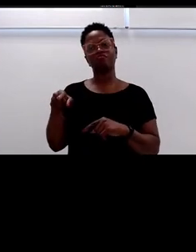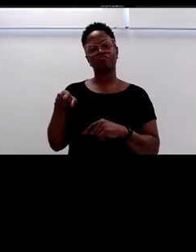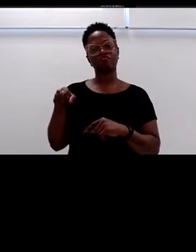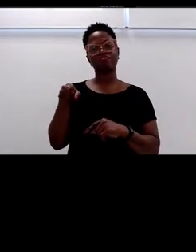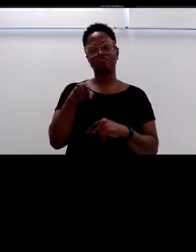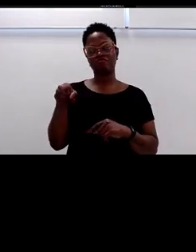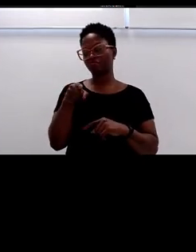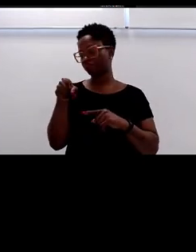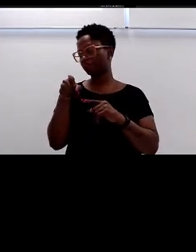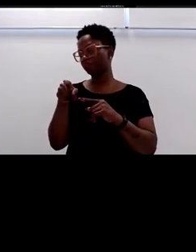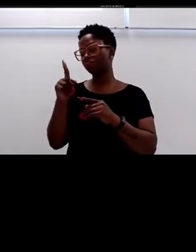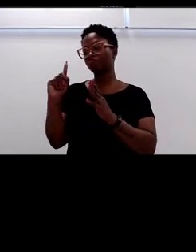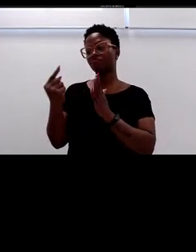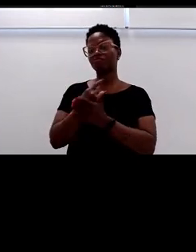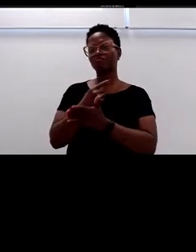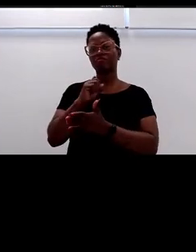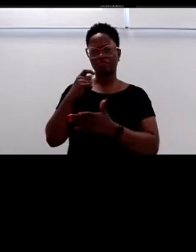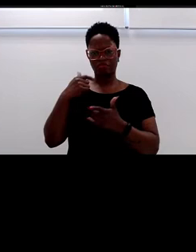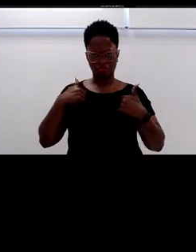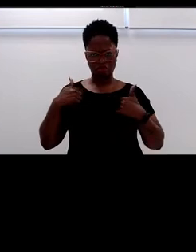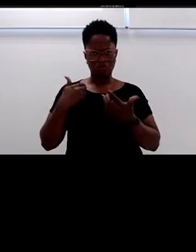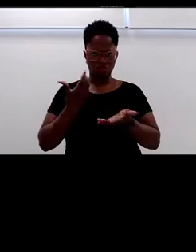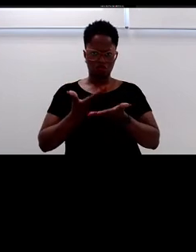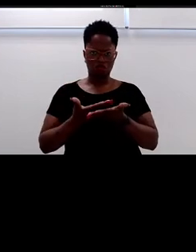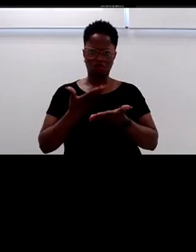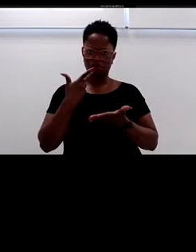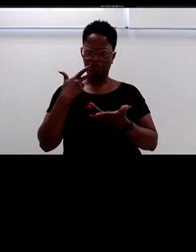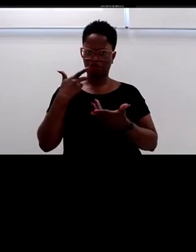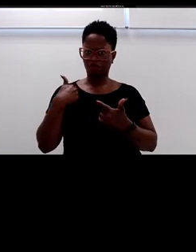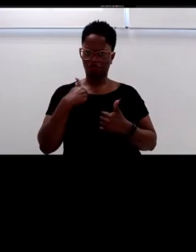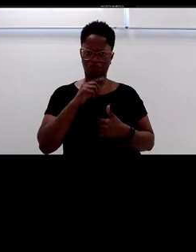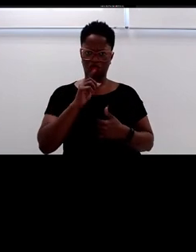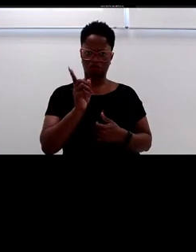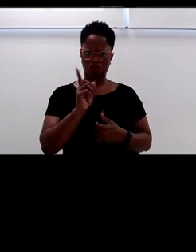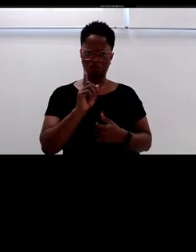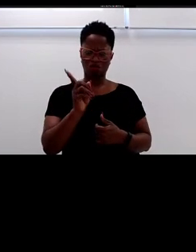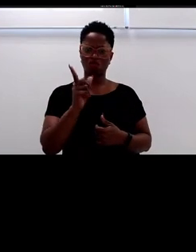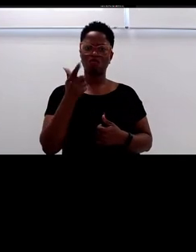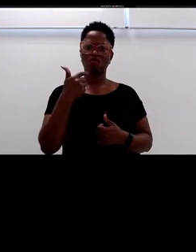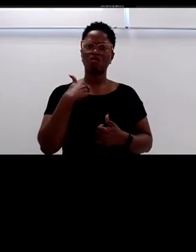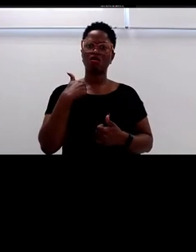elas perguntaram até se era eu que ia dar. Eu falei, não, eu sou garoto.